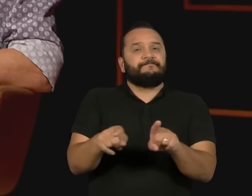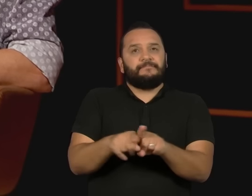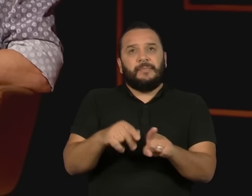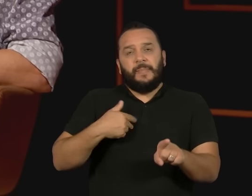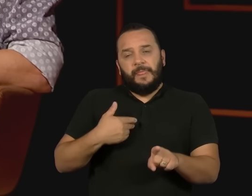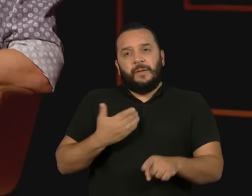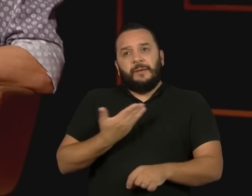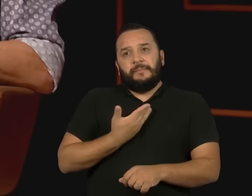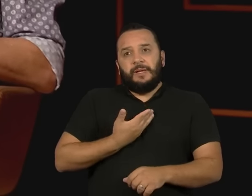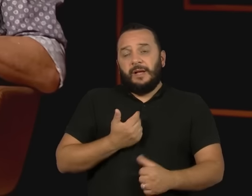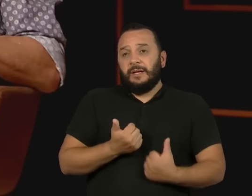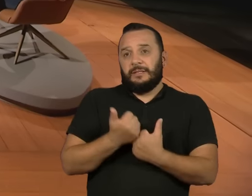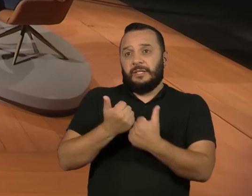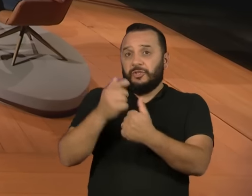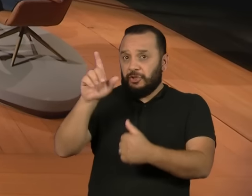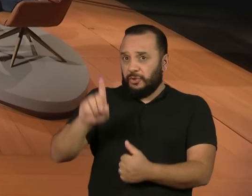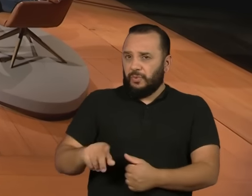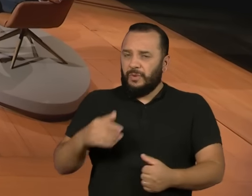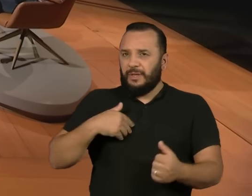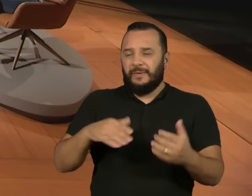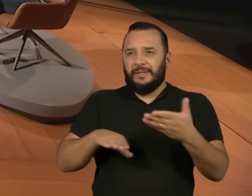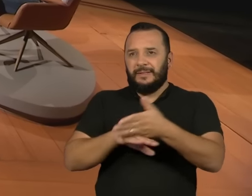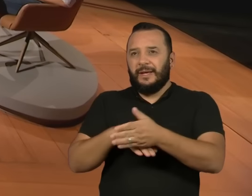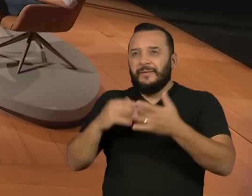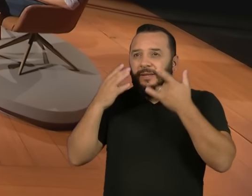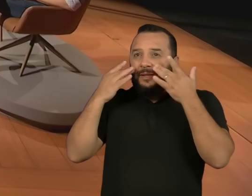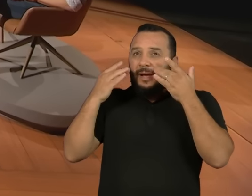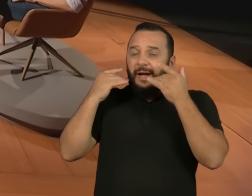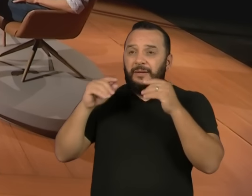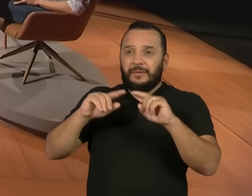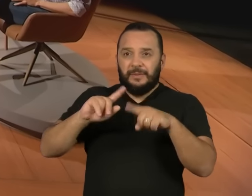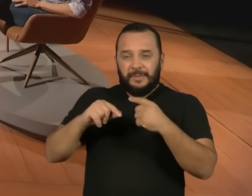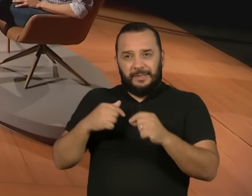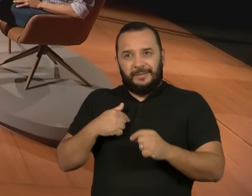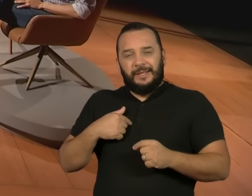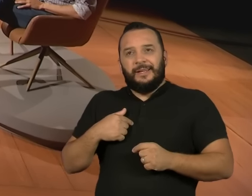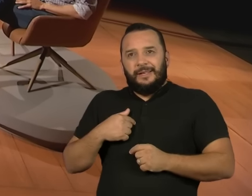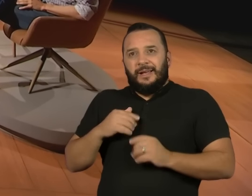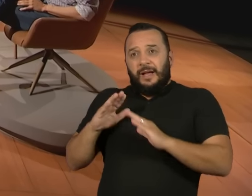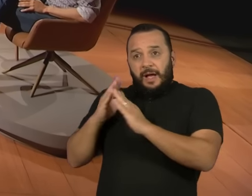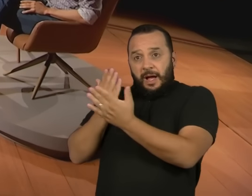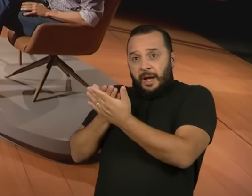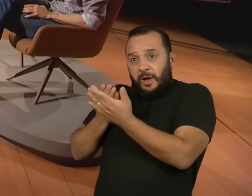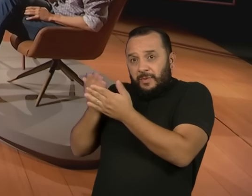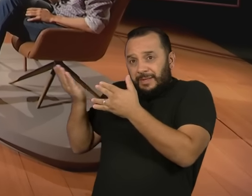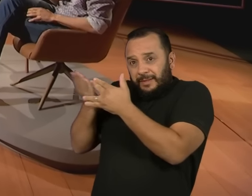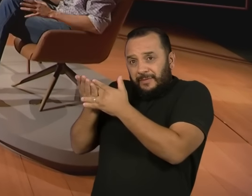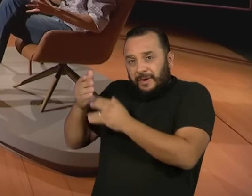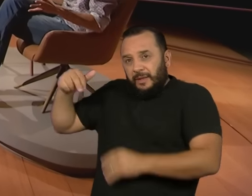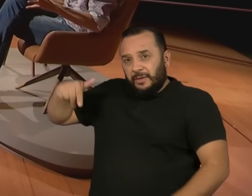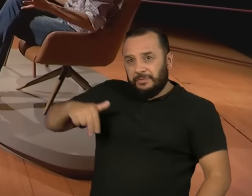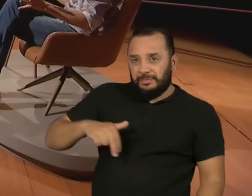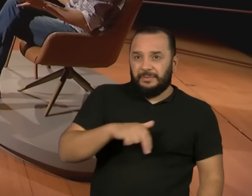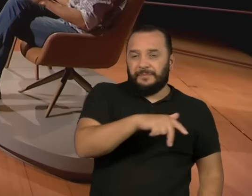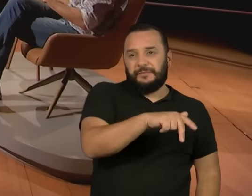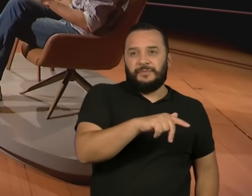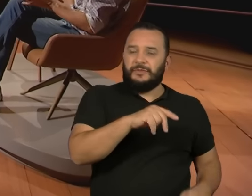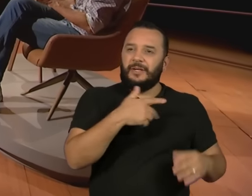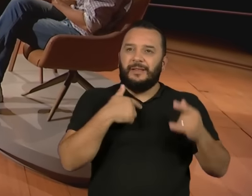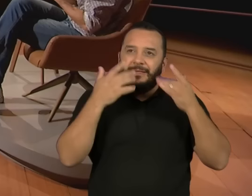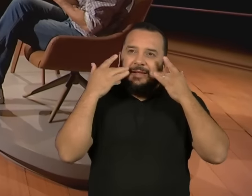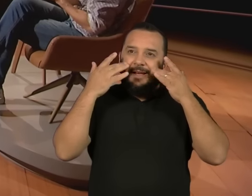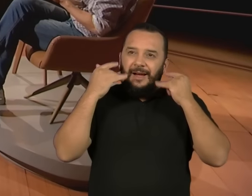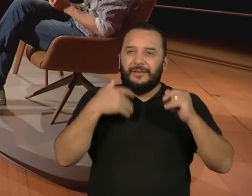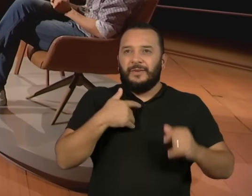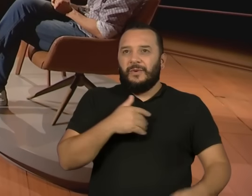de direção dele, então eu entrava no teatro, assim, no intervalo das aulas, eu descia da Escola Parque e ia lá para o teatro, ficava no teatro e tal,